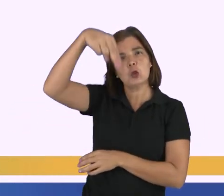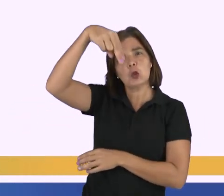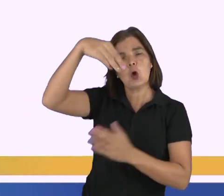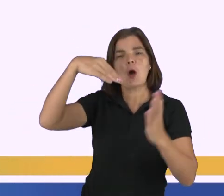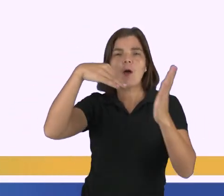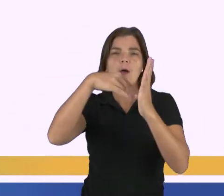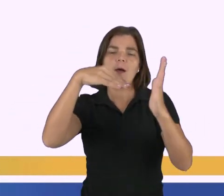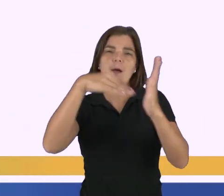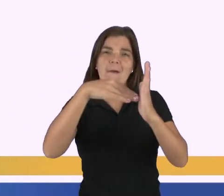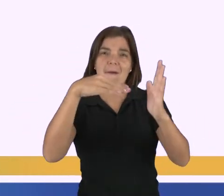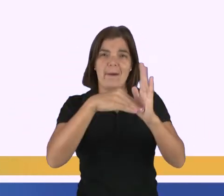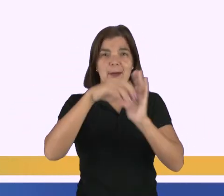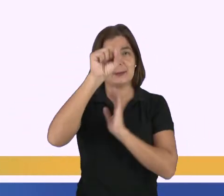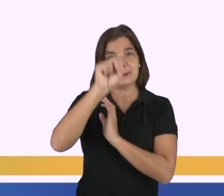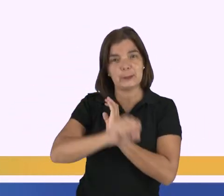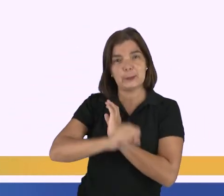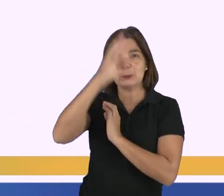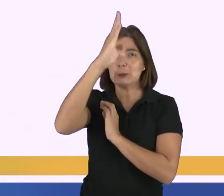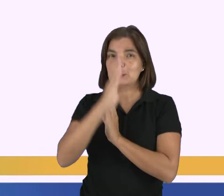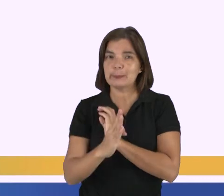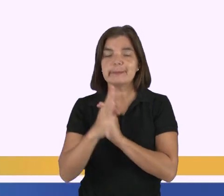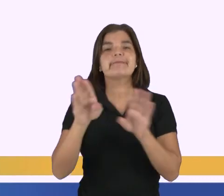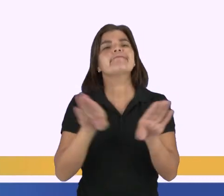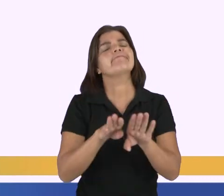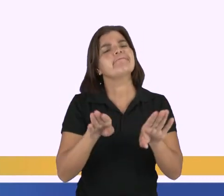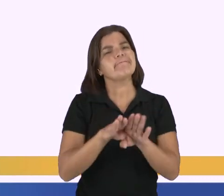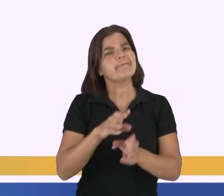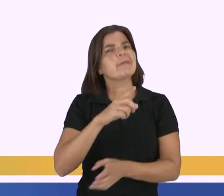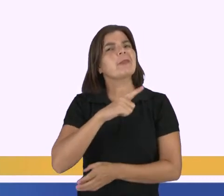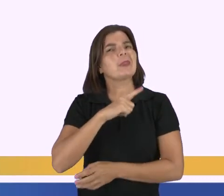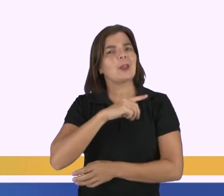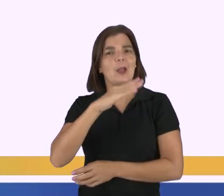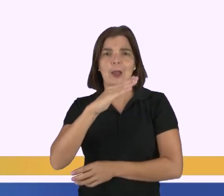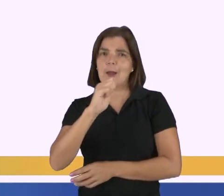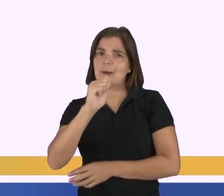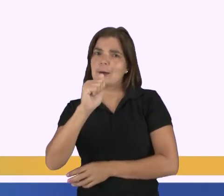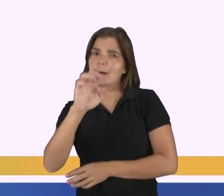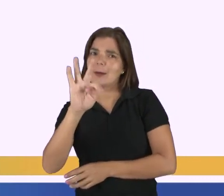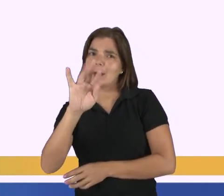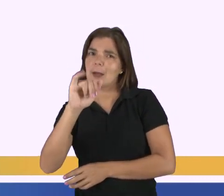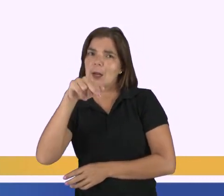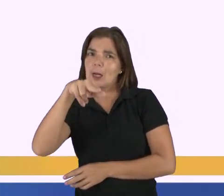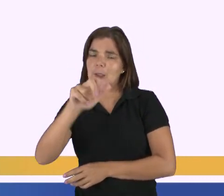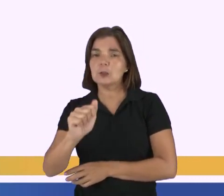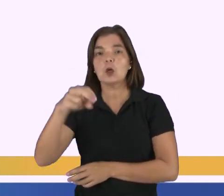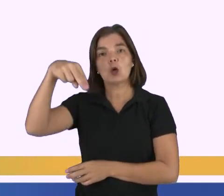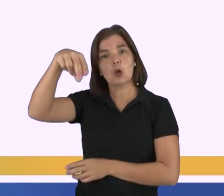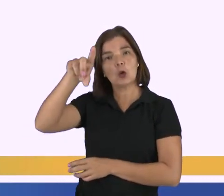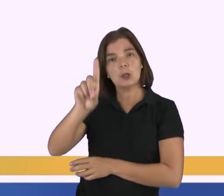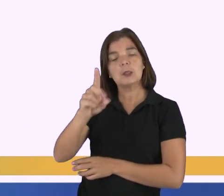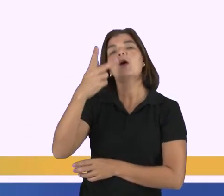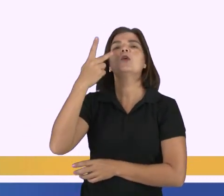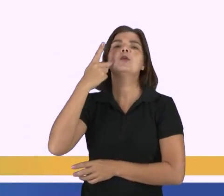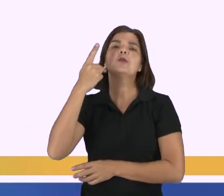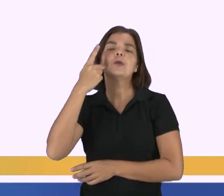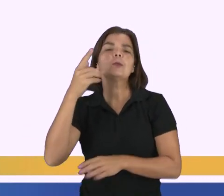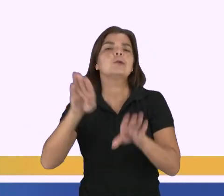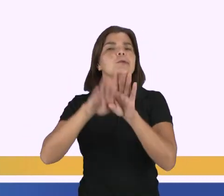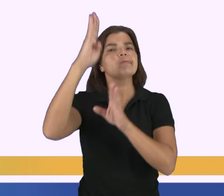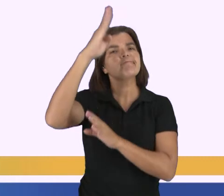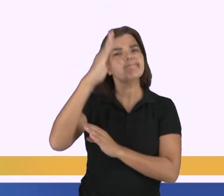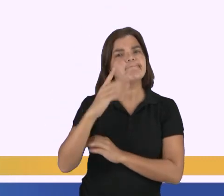país até o sul do Brasil. Também a Caatinga, na região nordeste do nosso